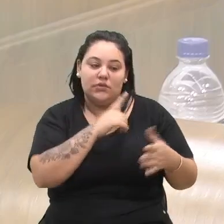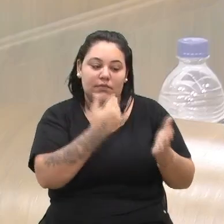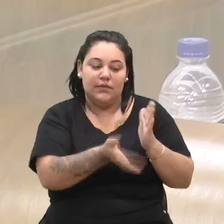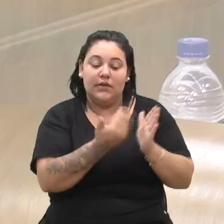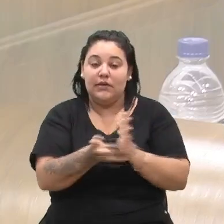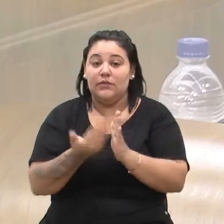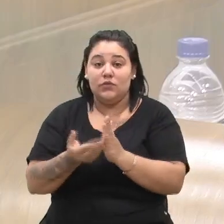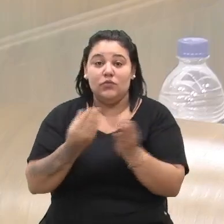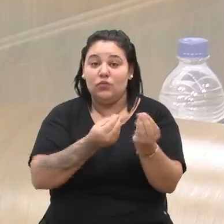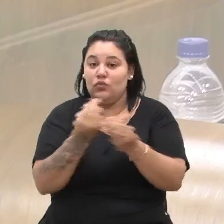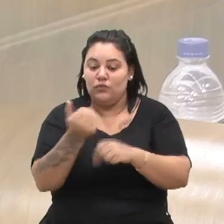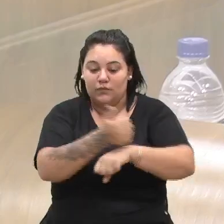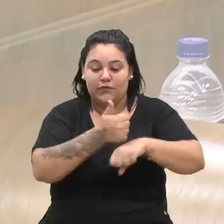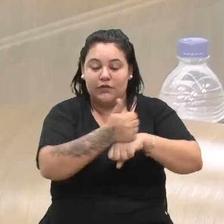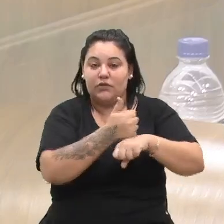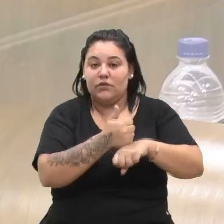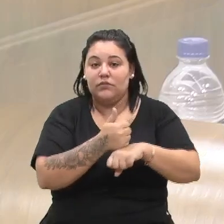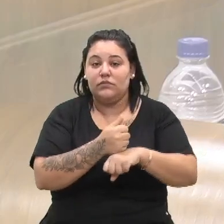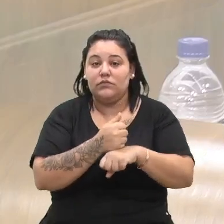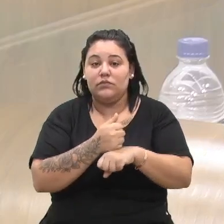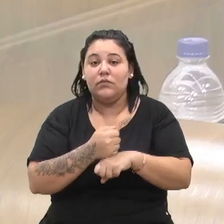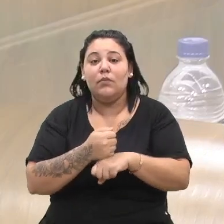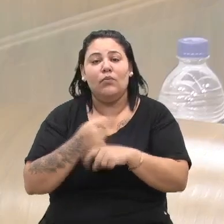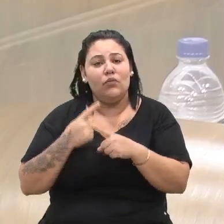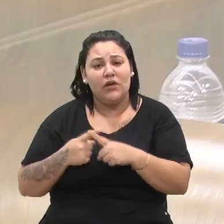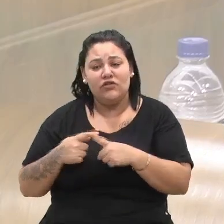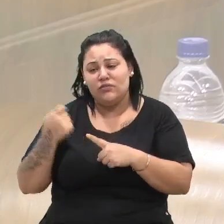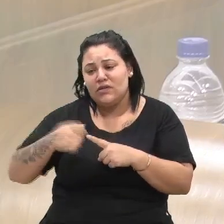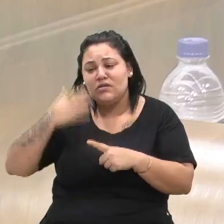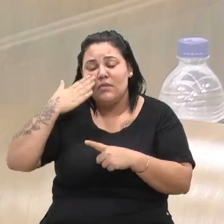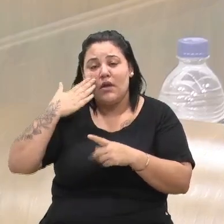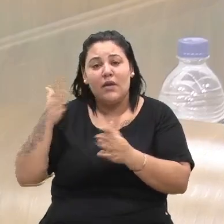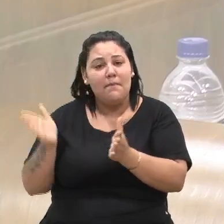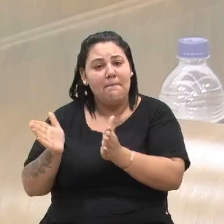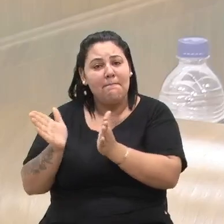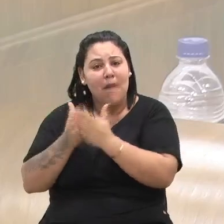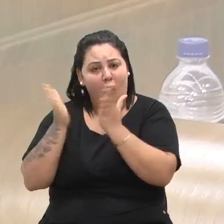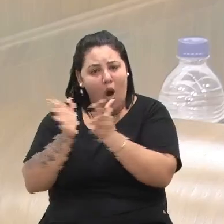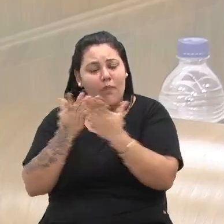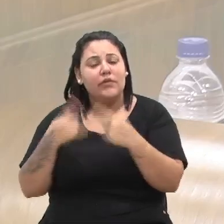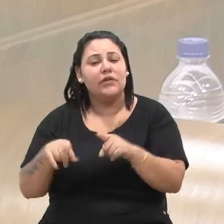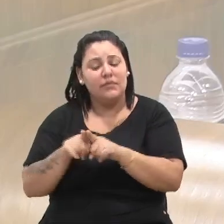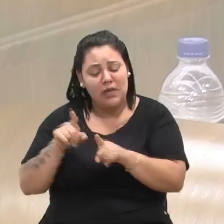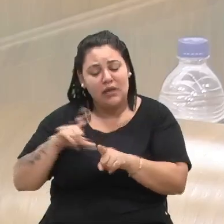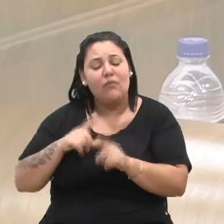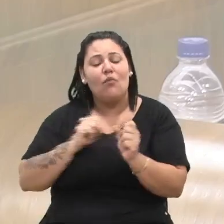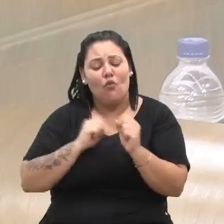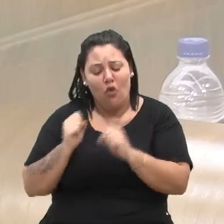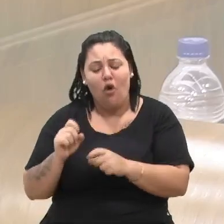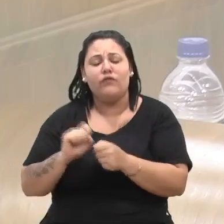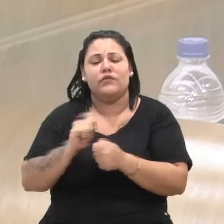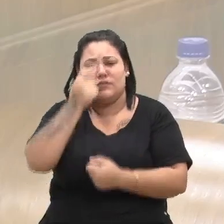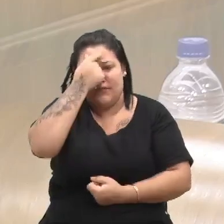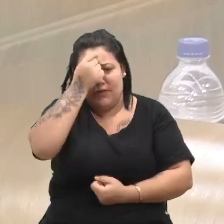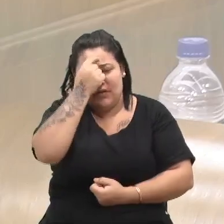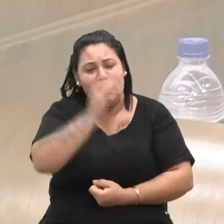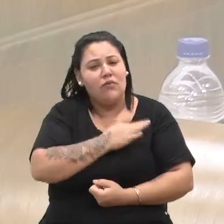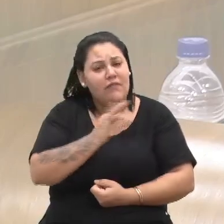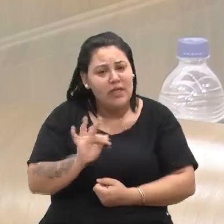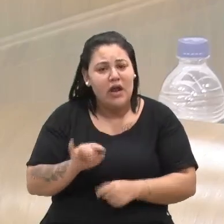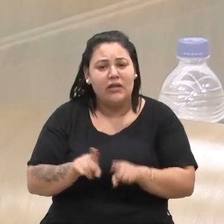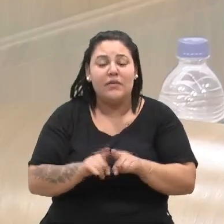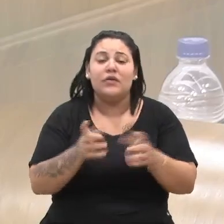também tenha condição de fazer uma faculdade numa universidade federal. E parabenizar a